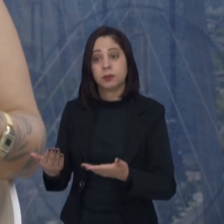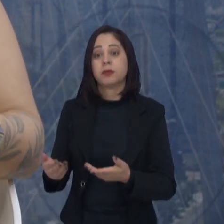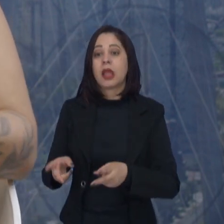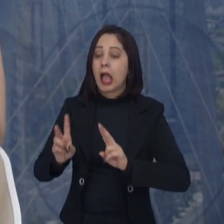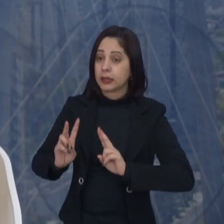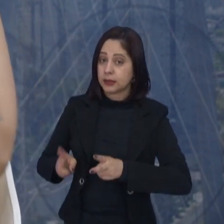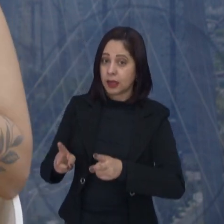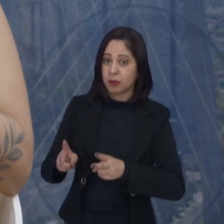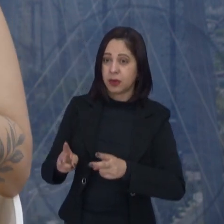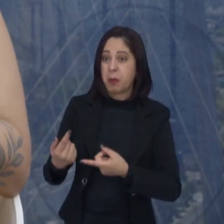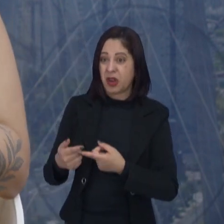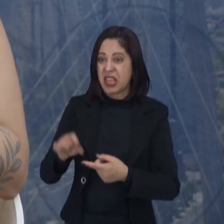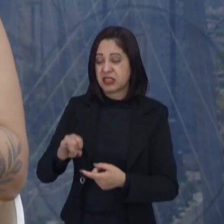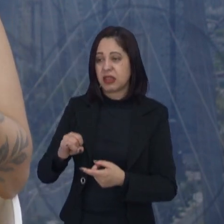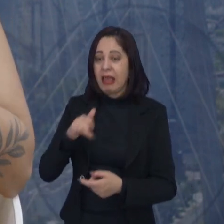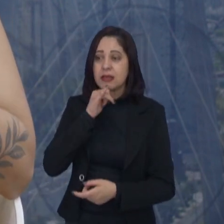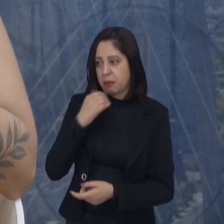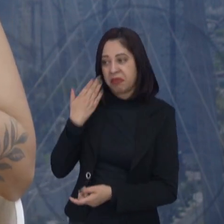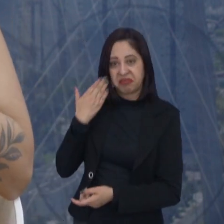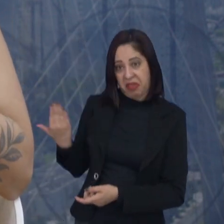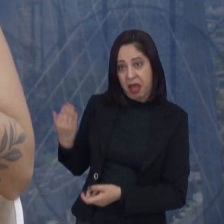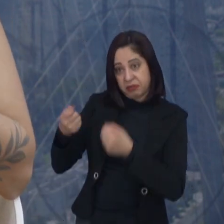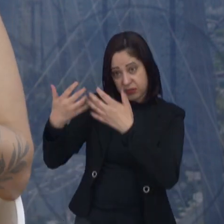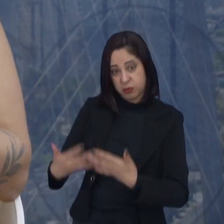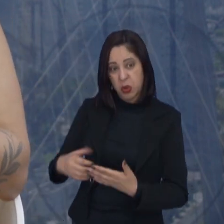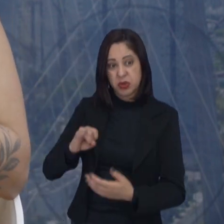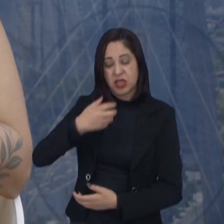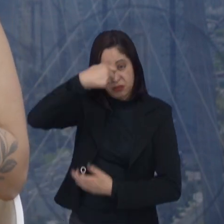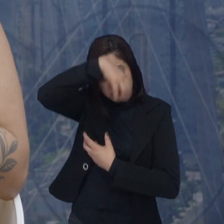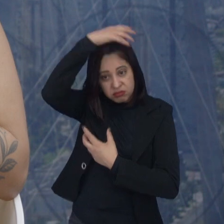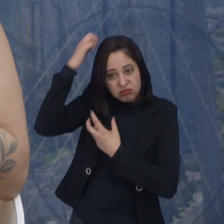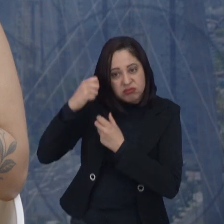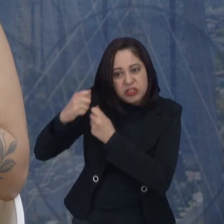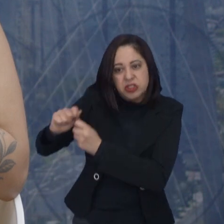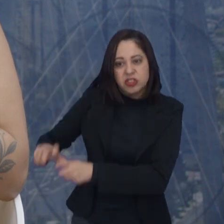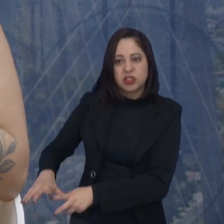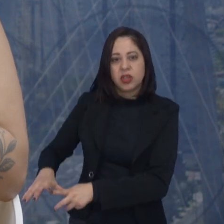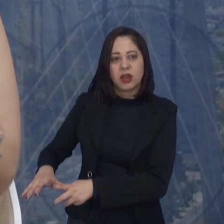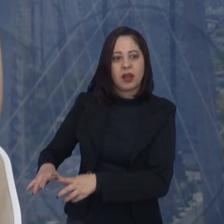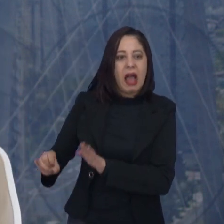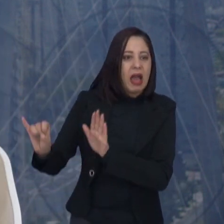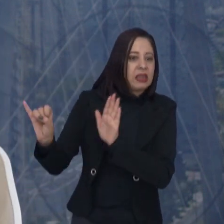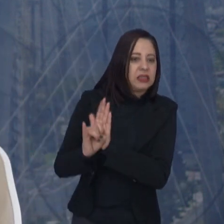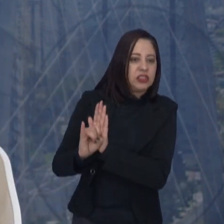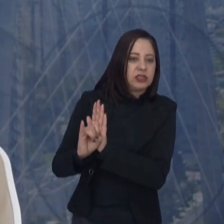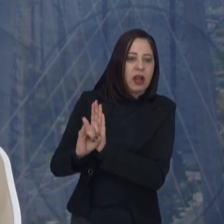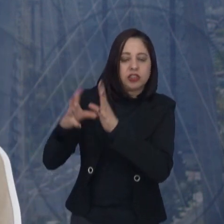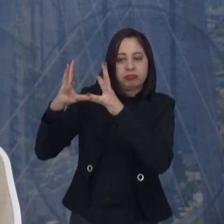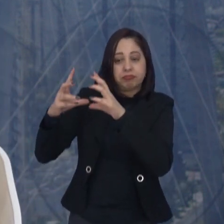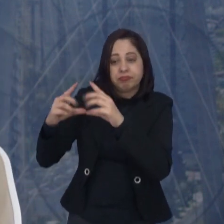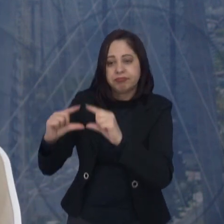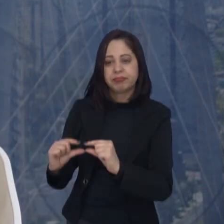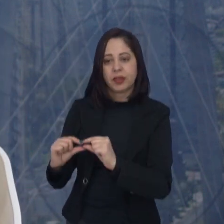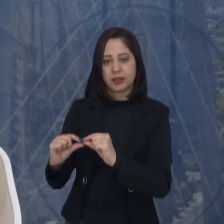Fabi até fala, tira a identidade da pessoa, não é aquilo que a pessoa quer mostrar. Então, o nosso trabalho é pegar o que a pessoa o que